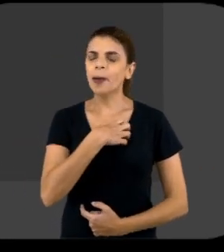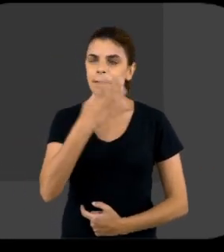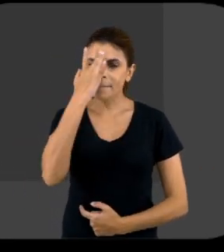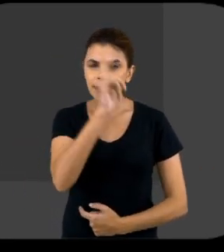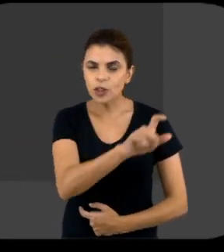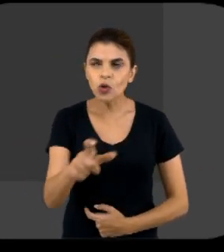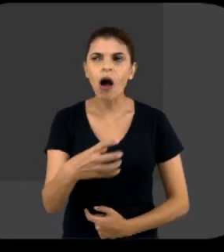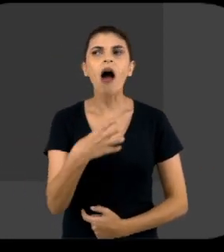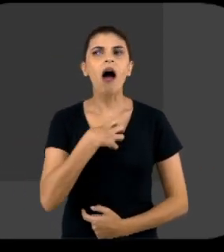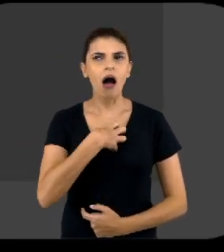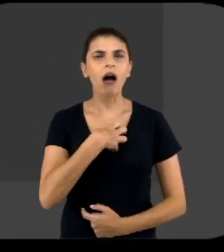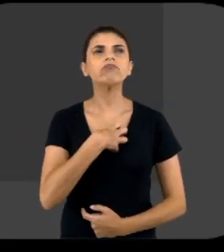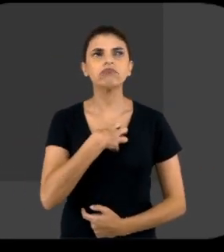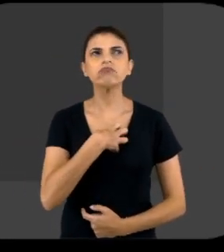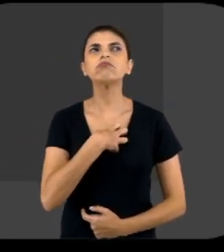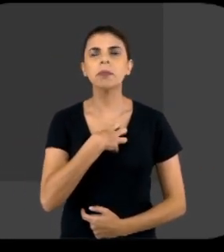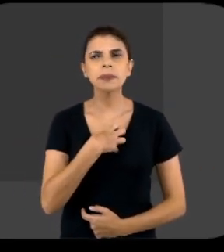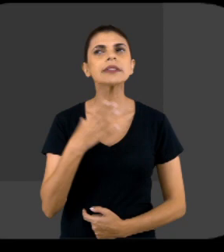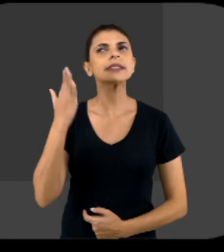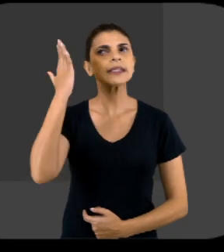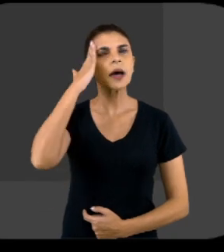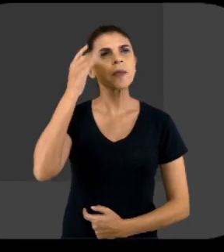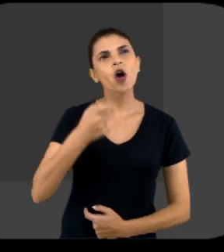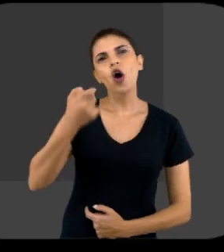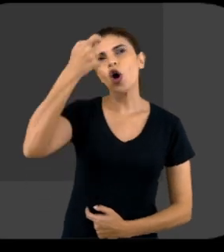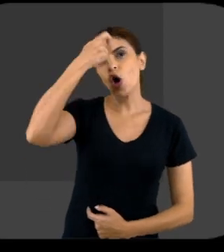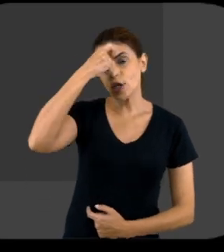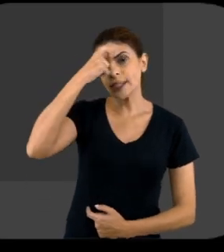é sensibilizar a todos, não